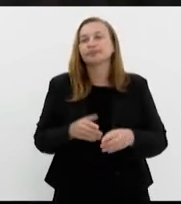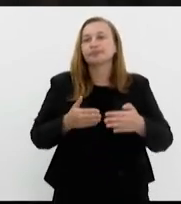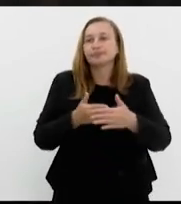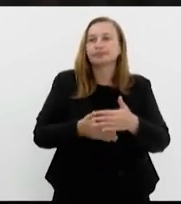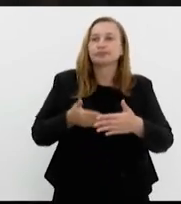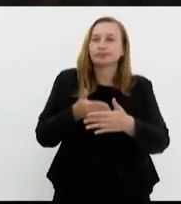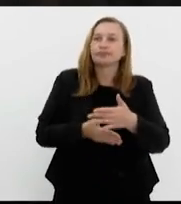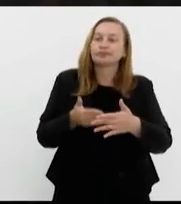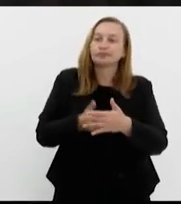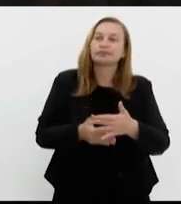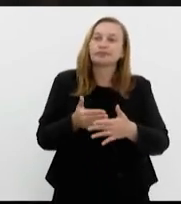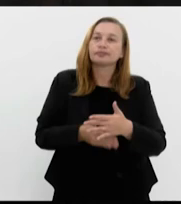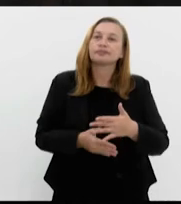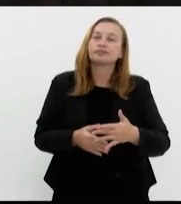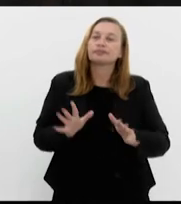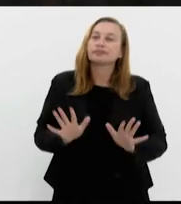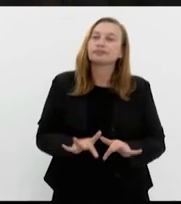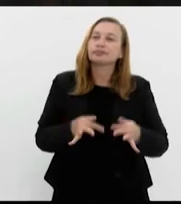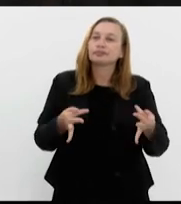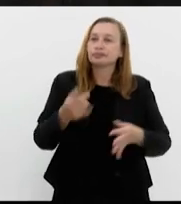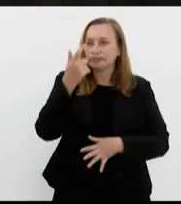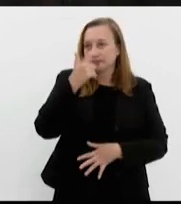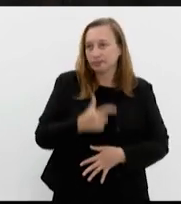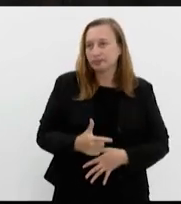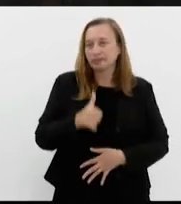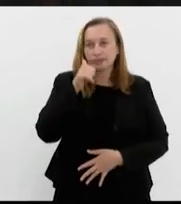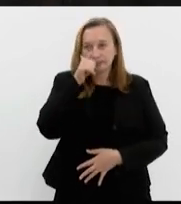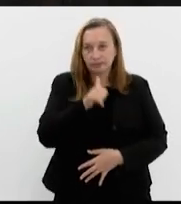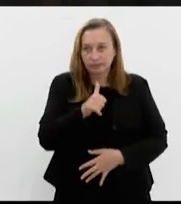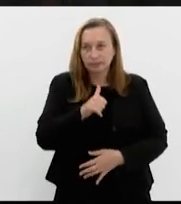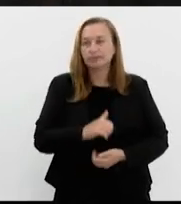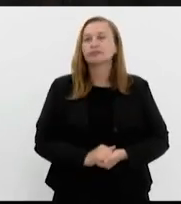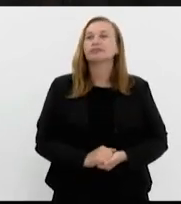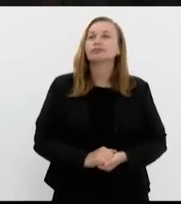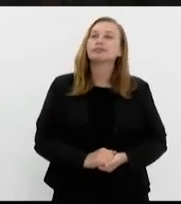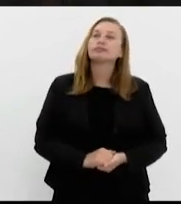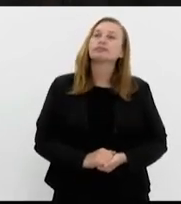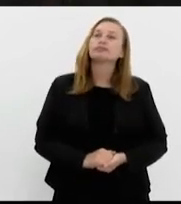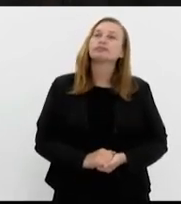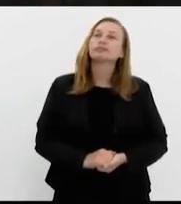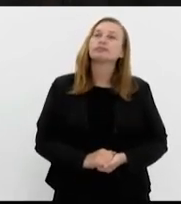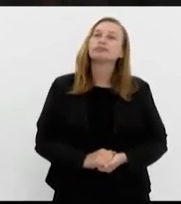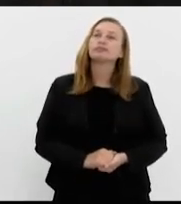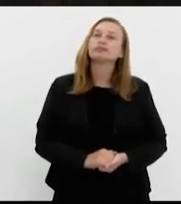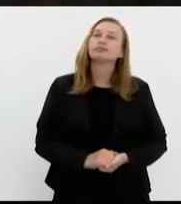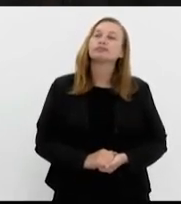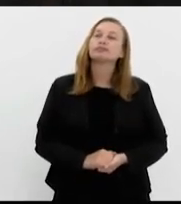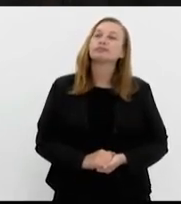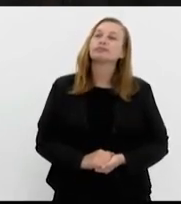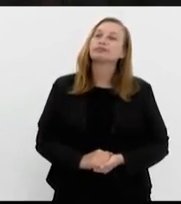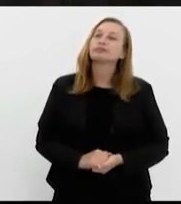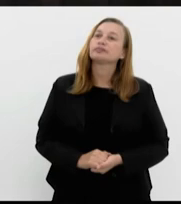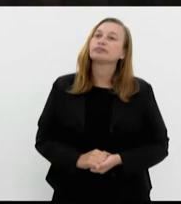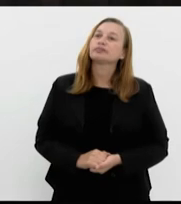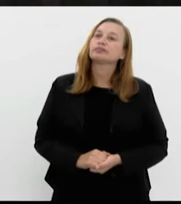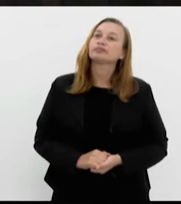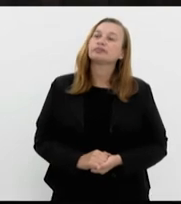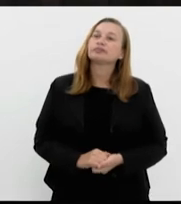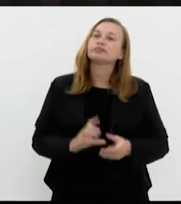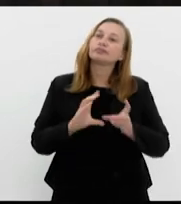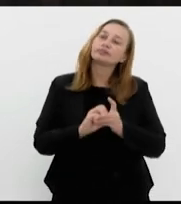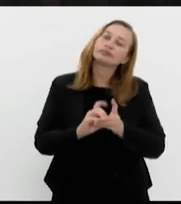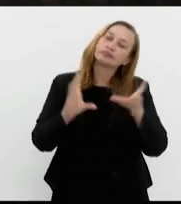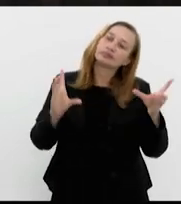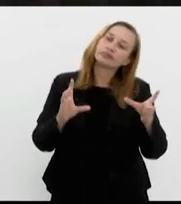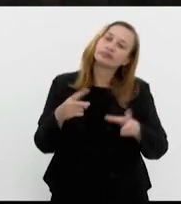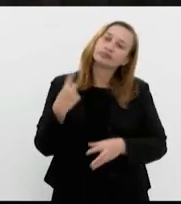limitados pelo simples fato de sermos mulheres nessa chamada democracia